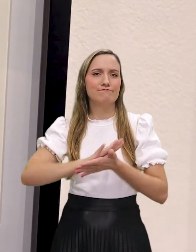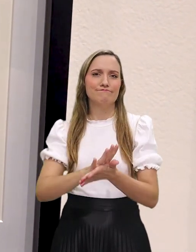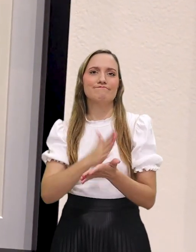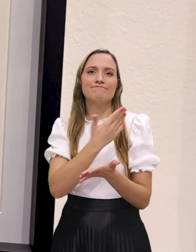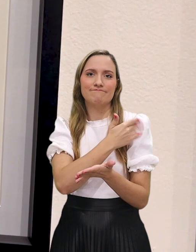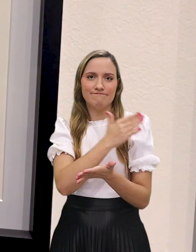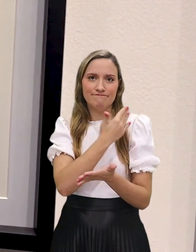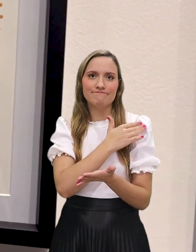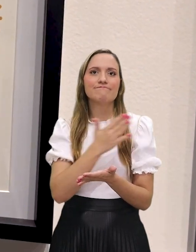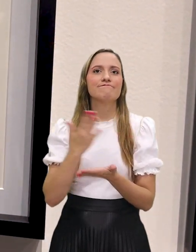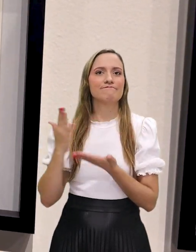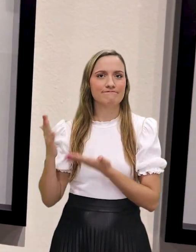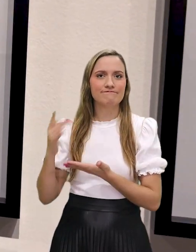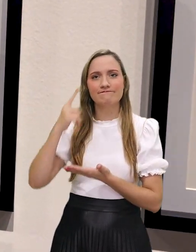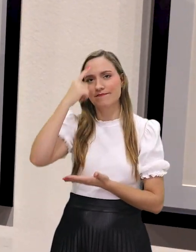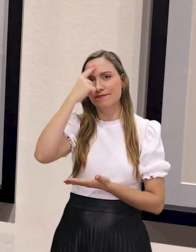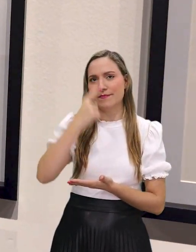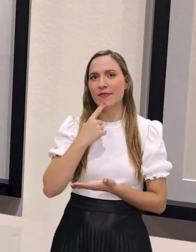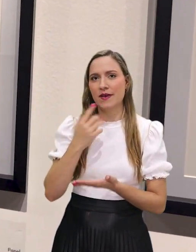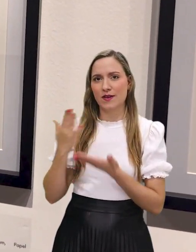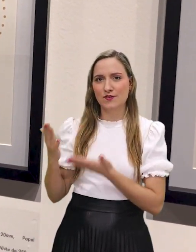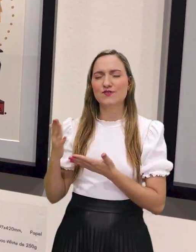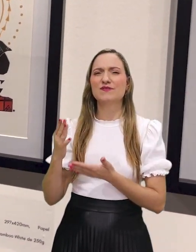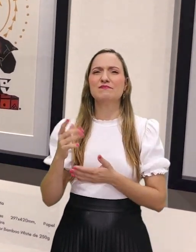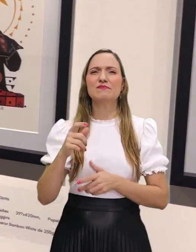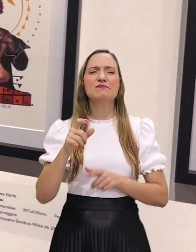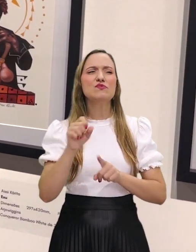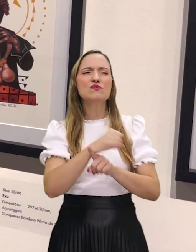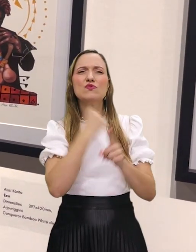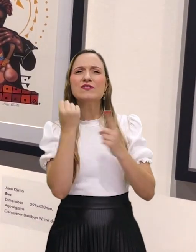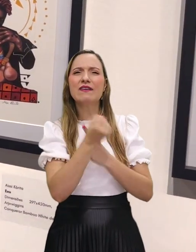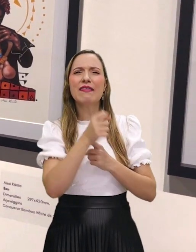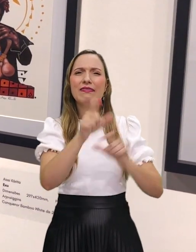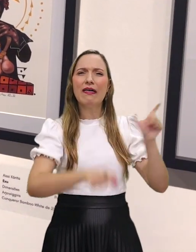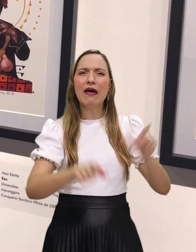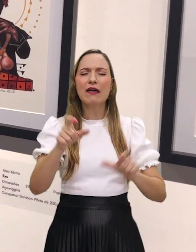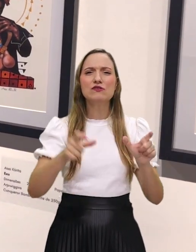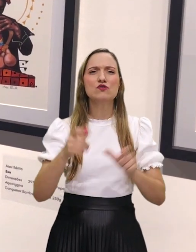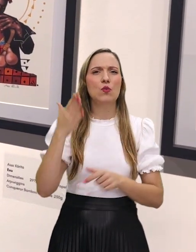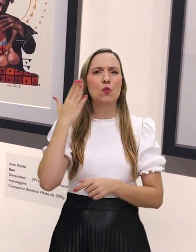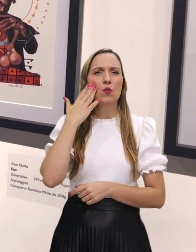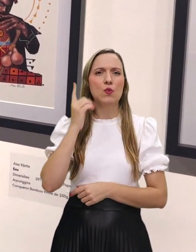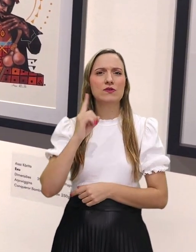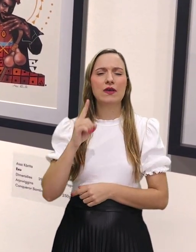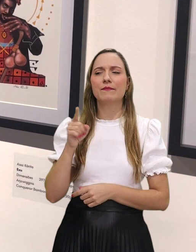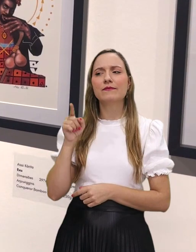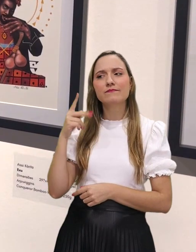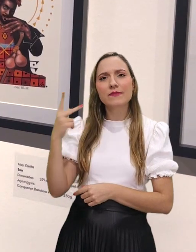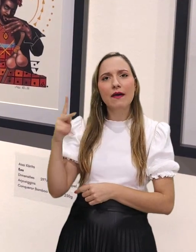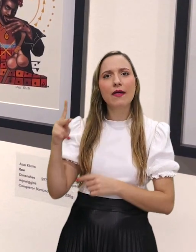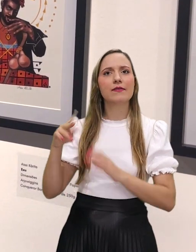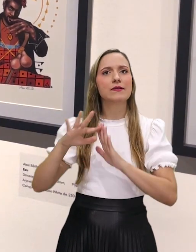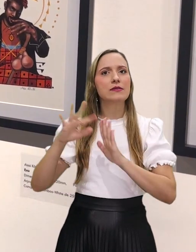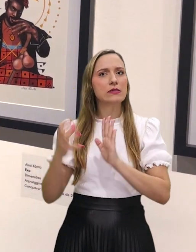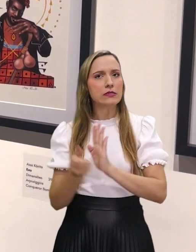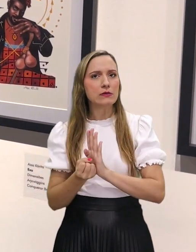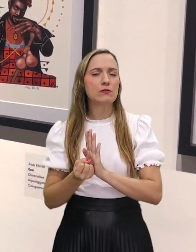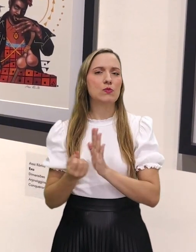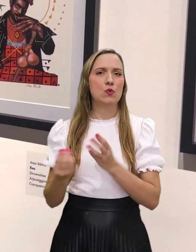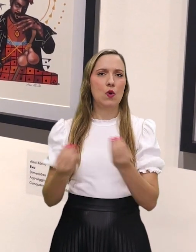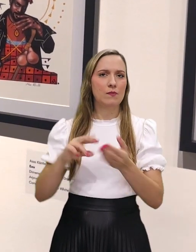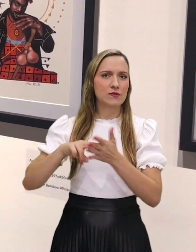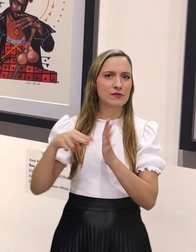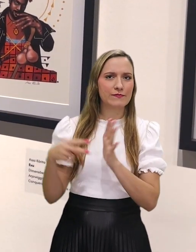do Exu, um entendimento muito errado, né, do simbolismo que está relacionado à figura do Exu.